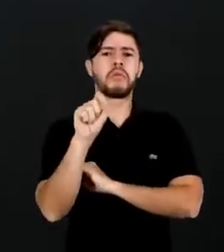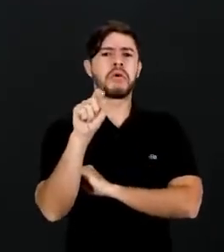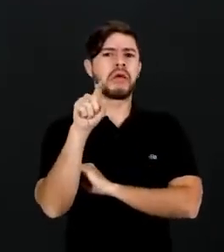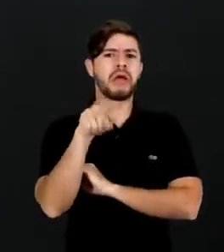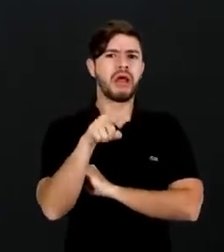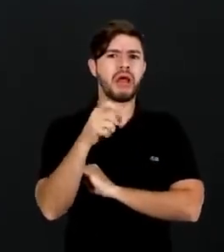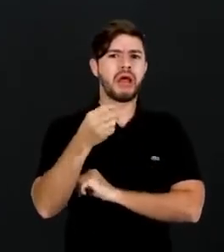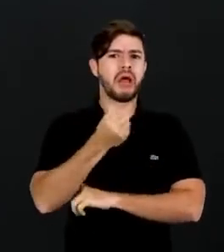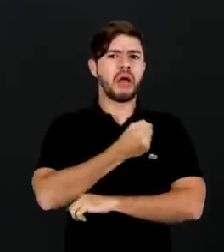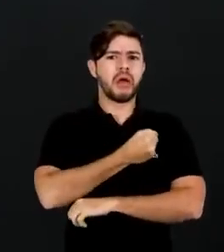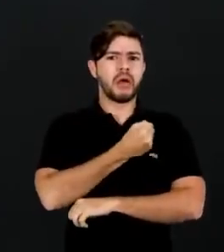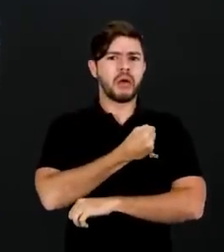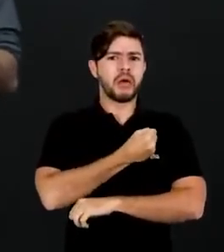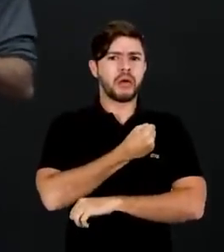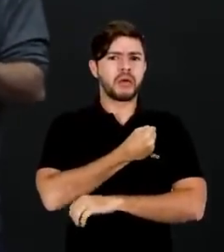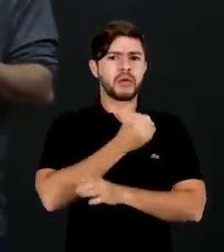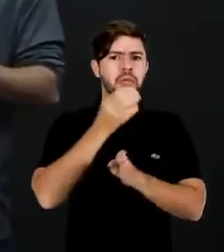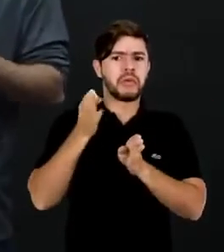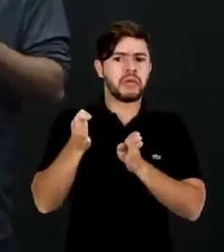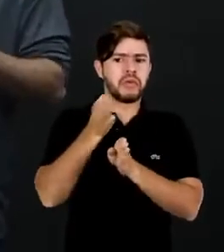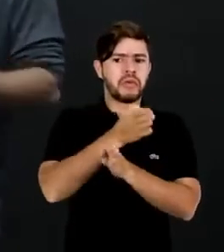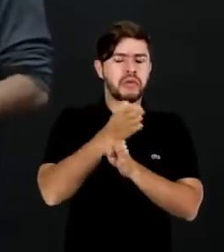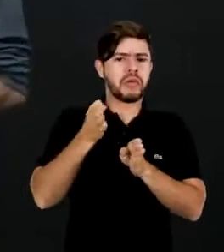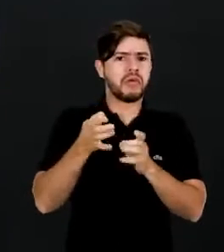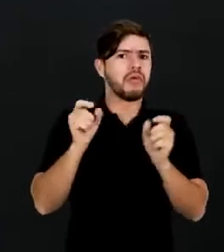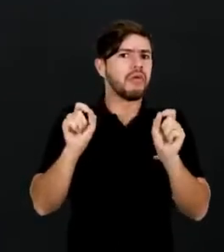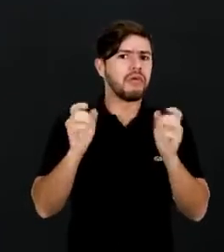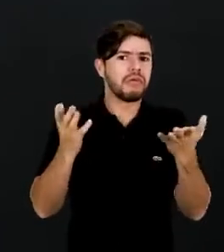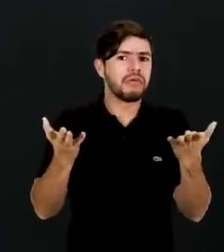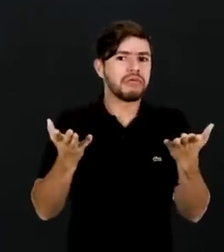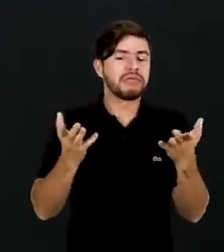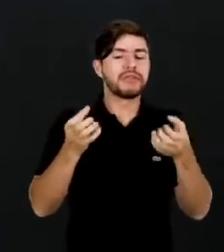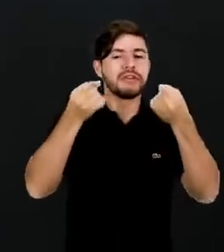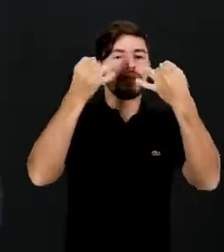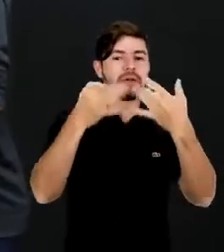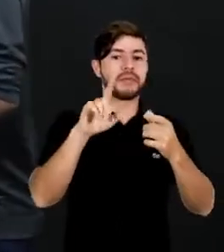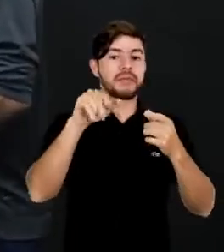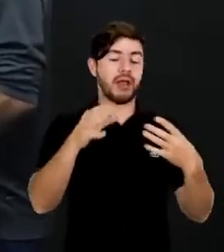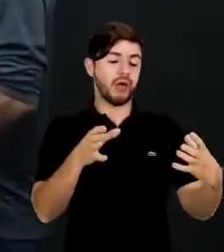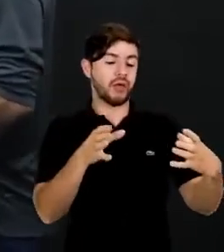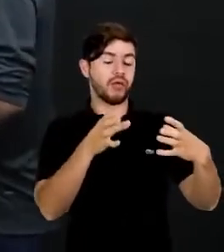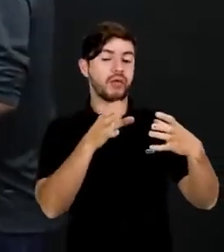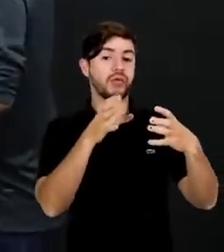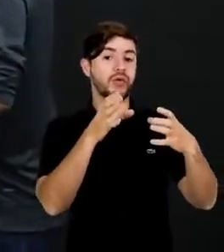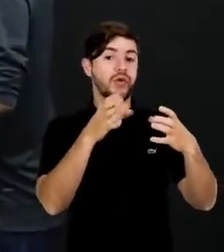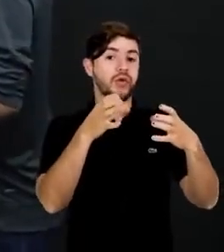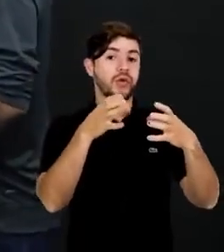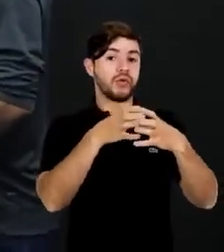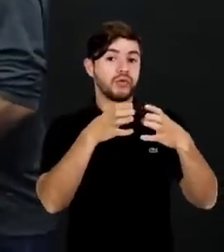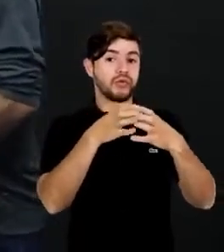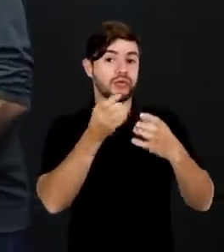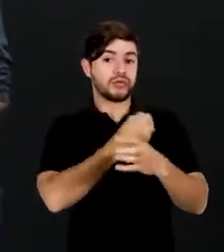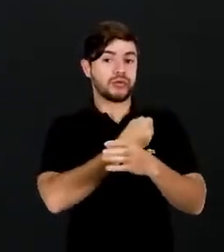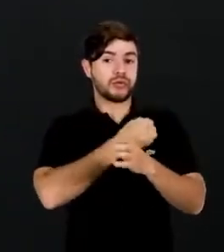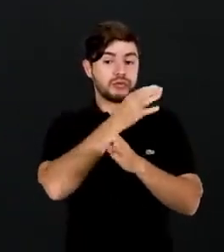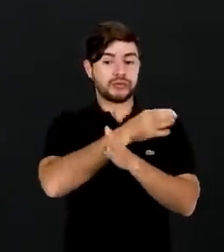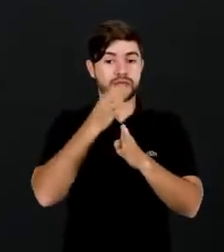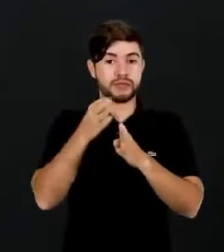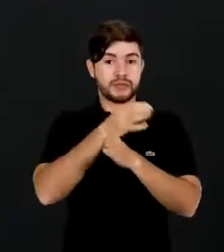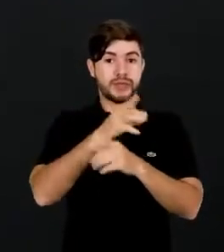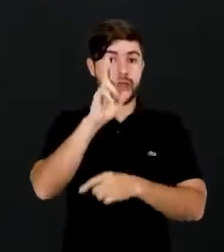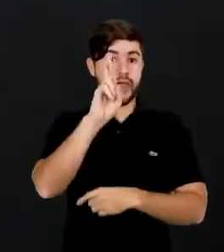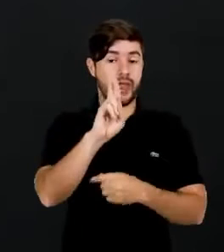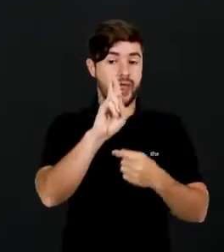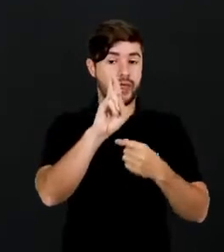são números reais? Vamos verificar então aqui a definição? O conjunto dos números reais, representado por